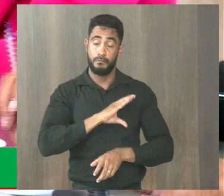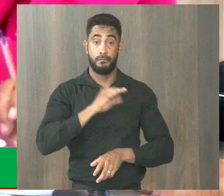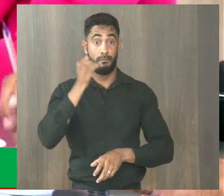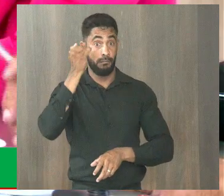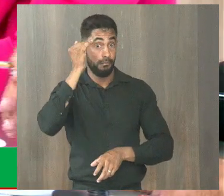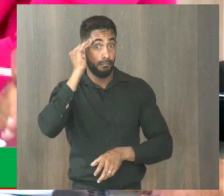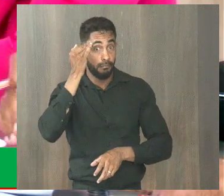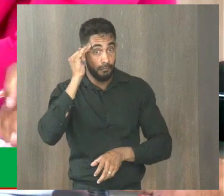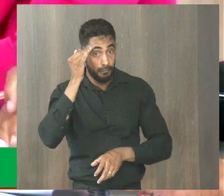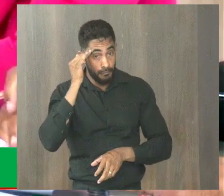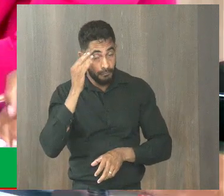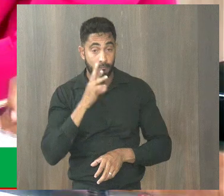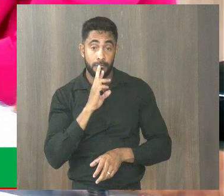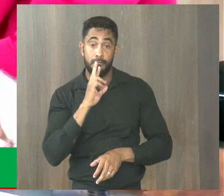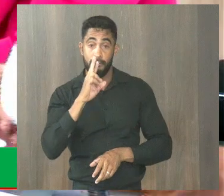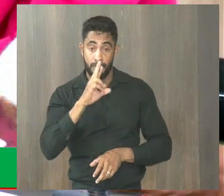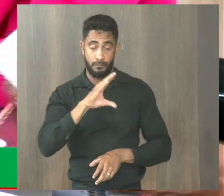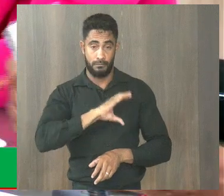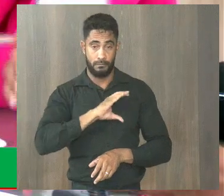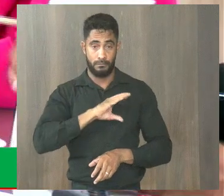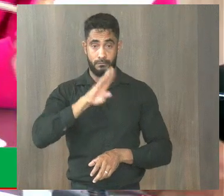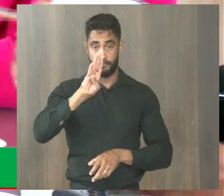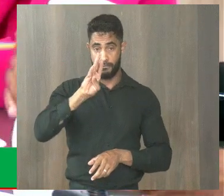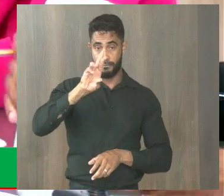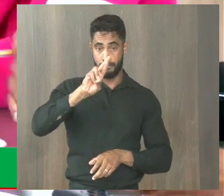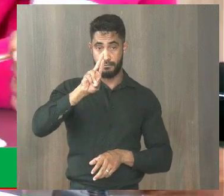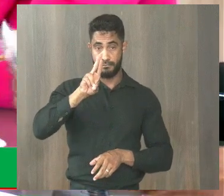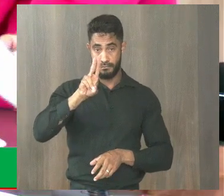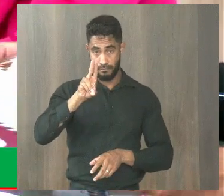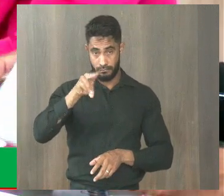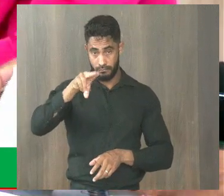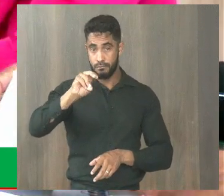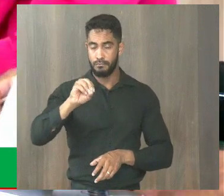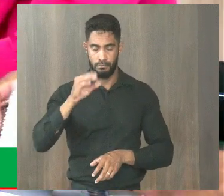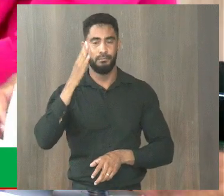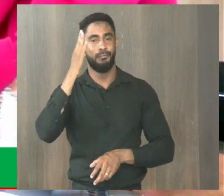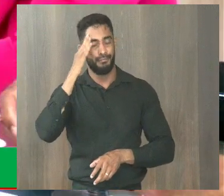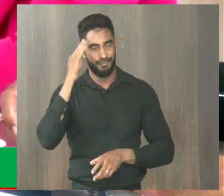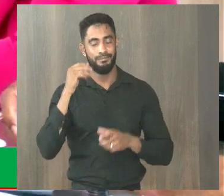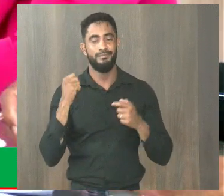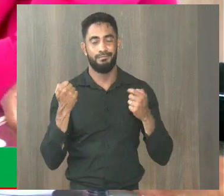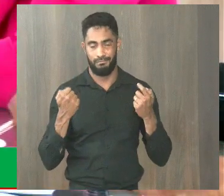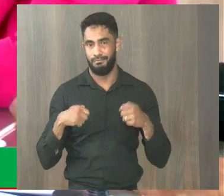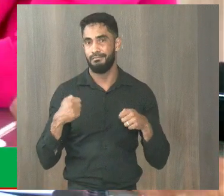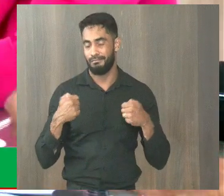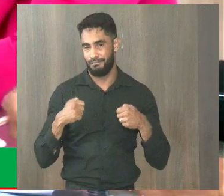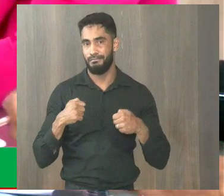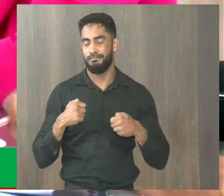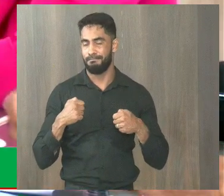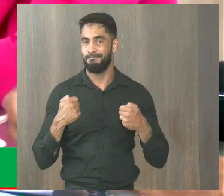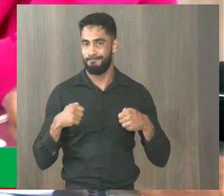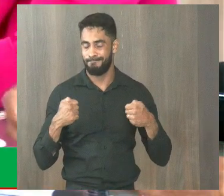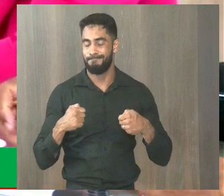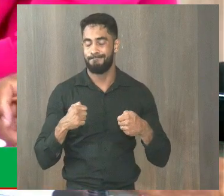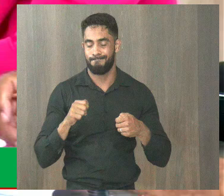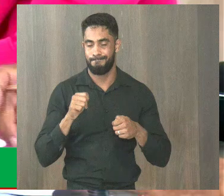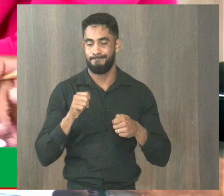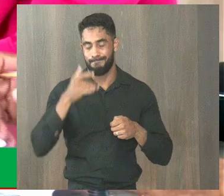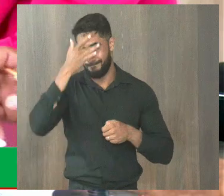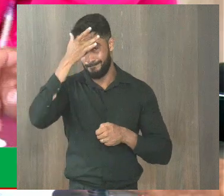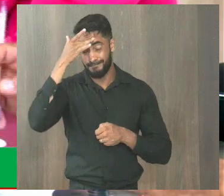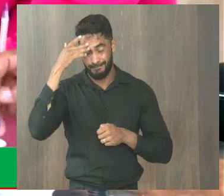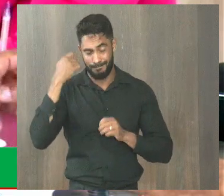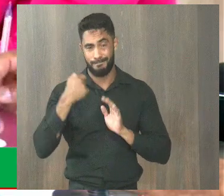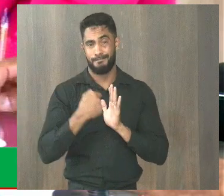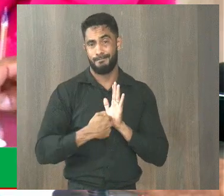aí. E respondendo o colega Bruno, eu sei a necessidade de Vossa Excelência aí. Ela é pertinente, a população tem cobrado